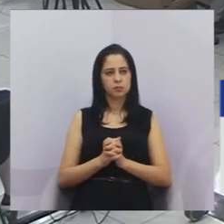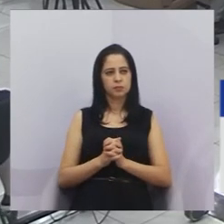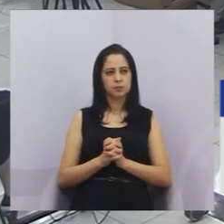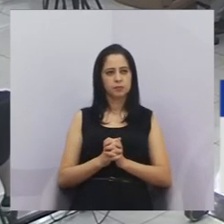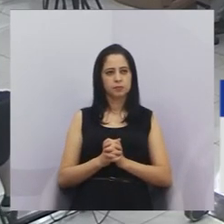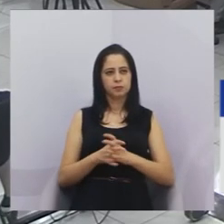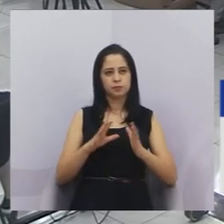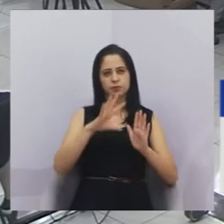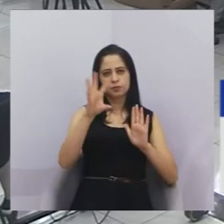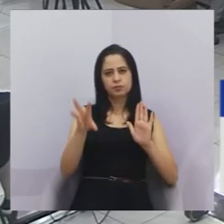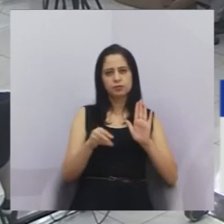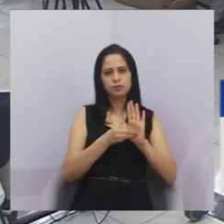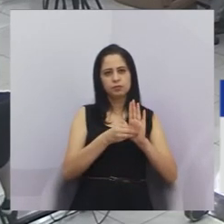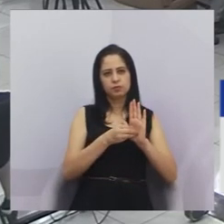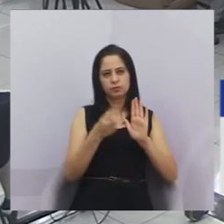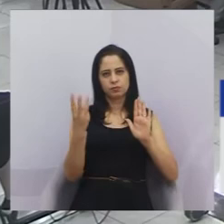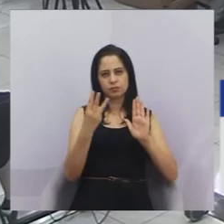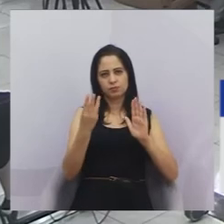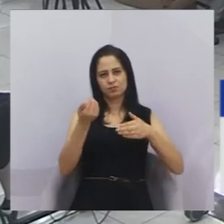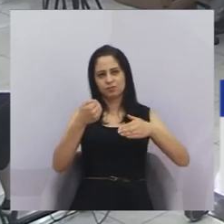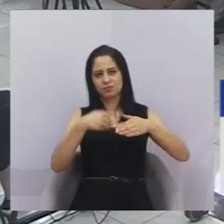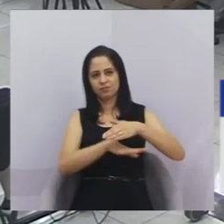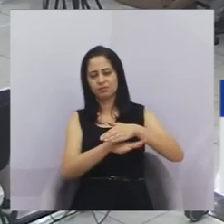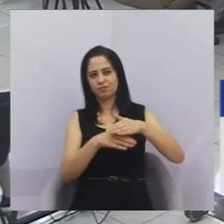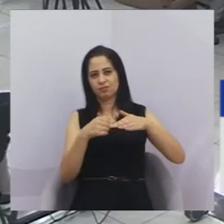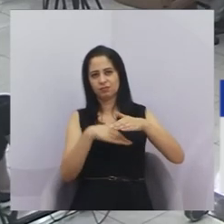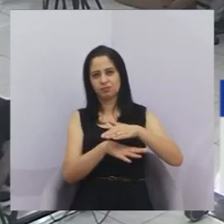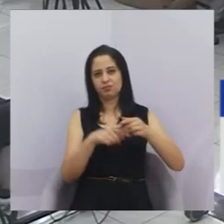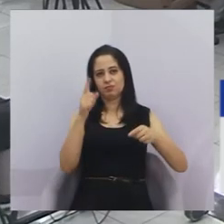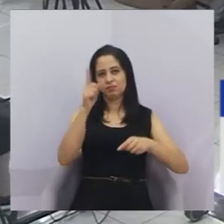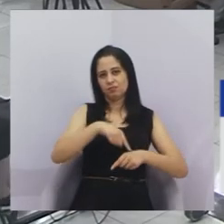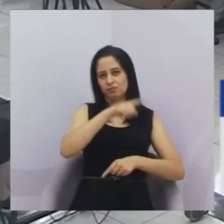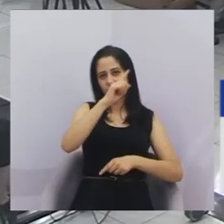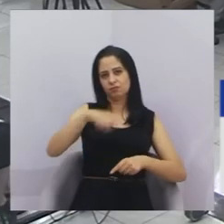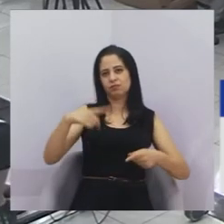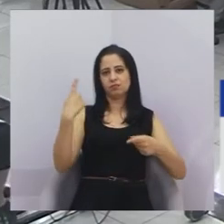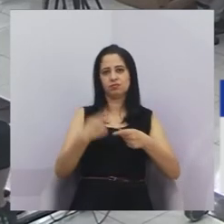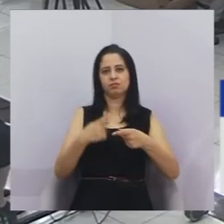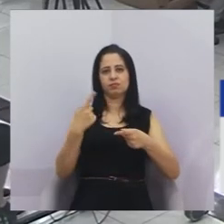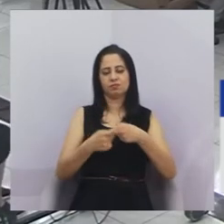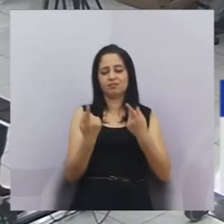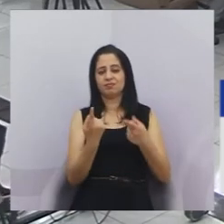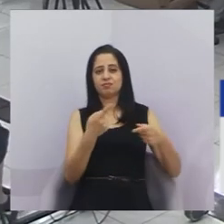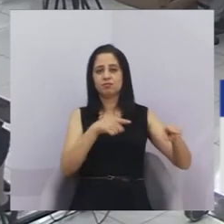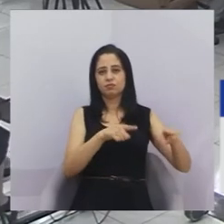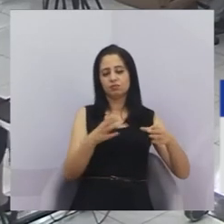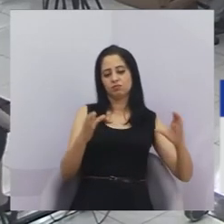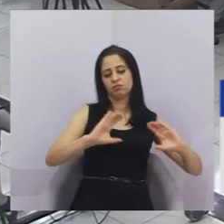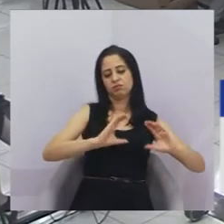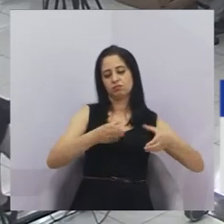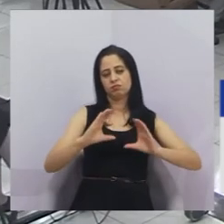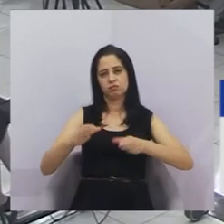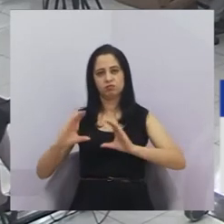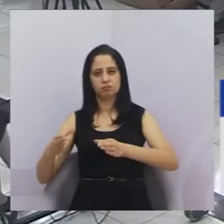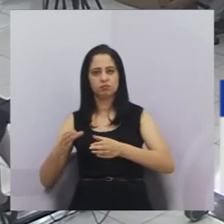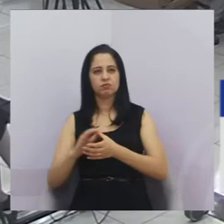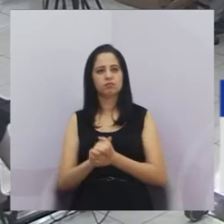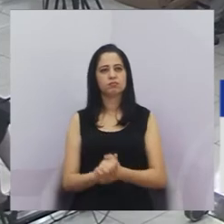A emenda número 3 foi arquivada por ter recebido parecer contrário das comissões.